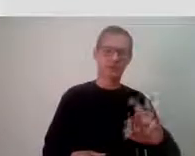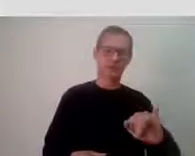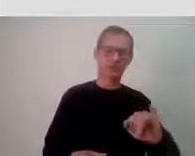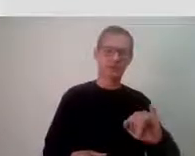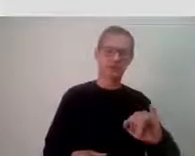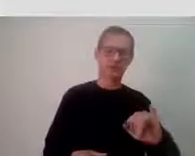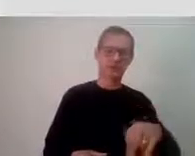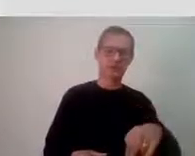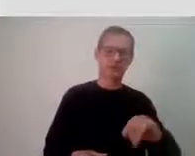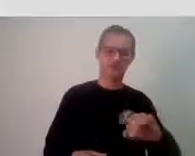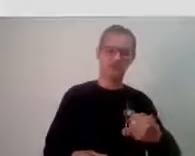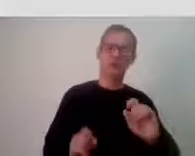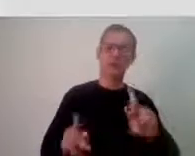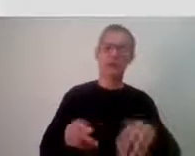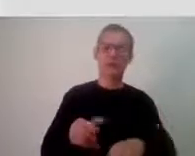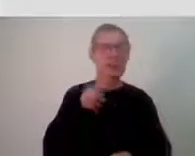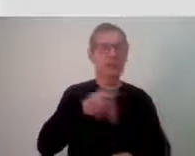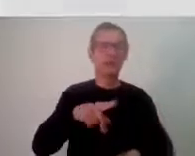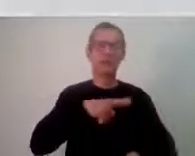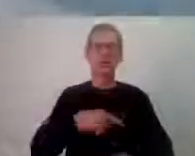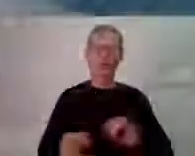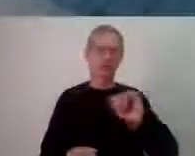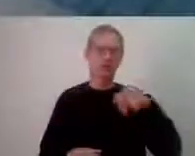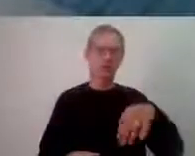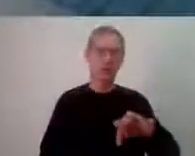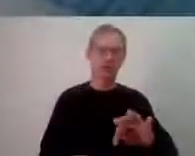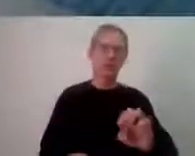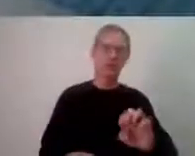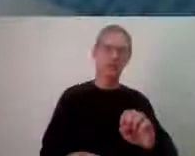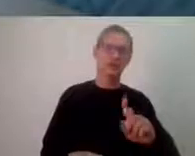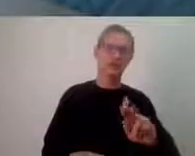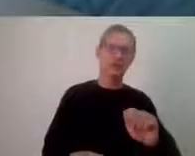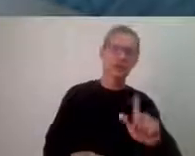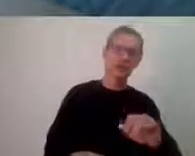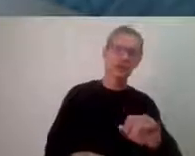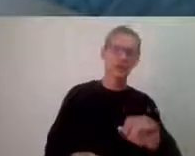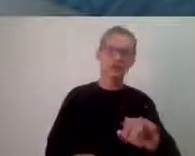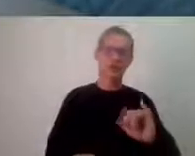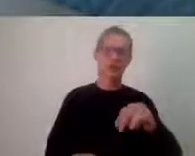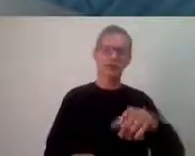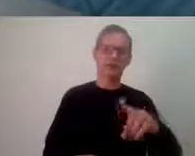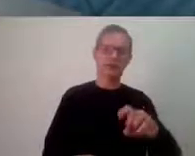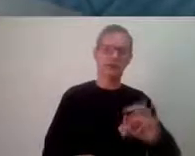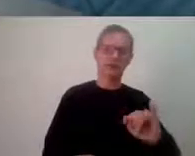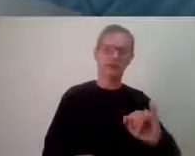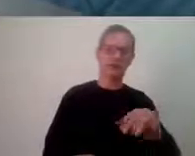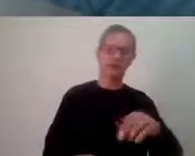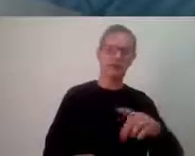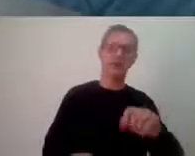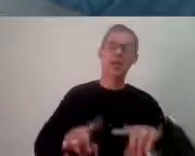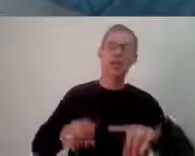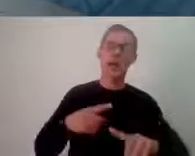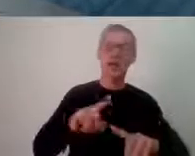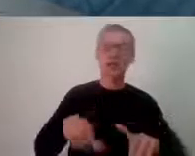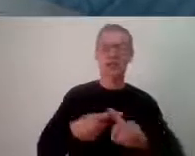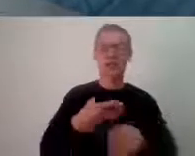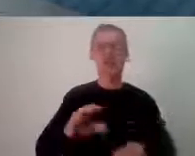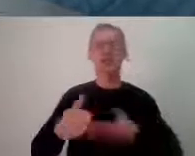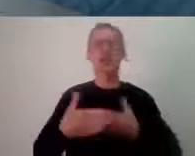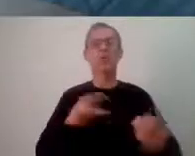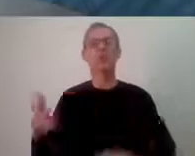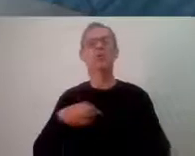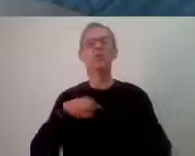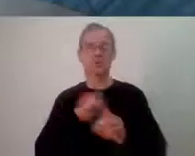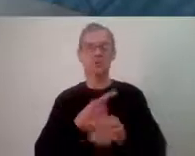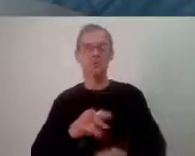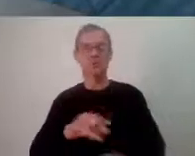Nós temos uma integral indefinida, ok. Ô, professora, mas esse mais c Ele pode assumir qualquer valor. Então, como é que eu vou achar esse